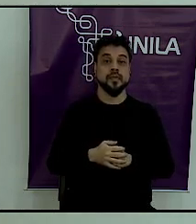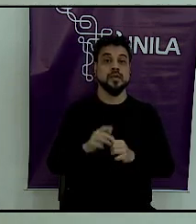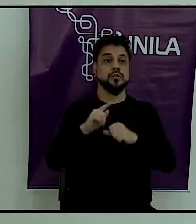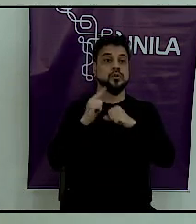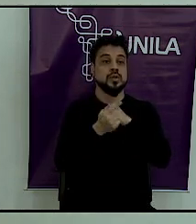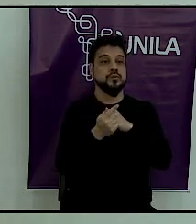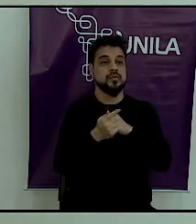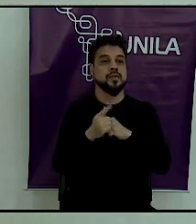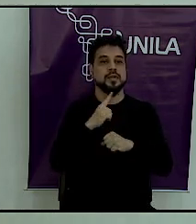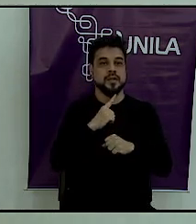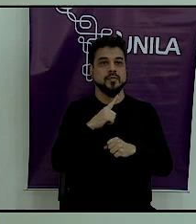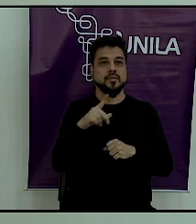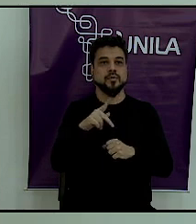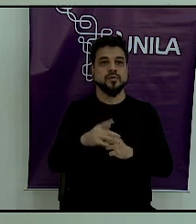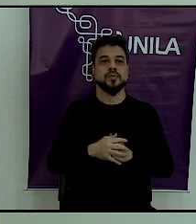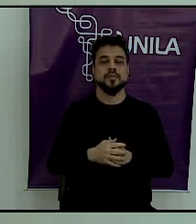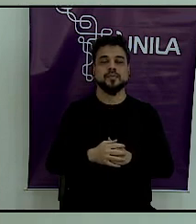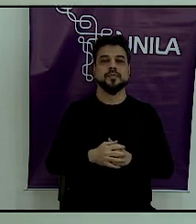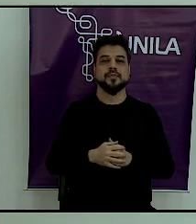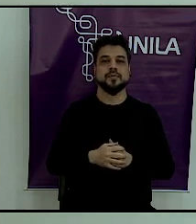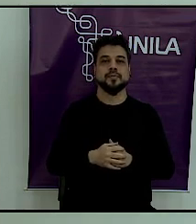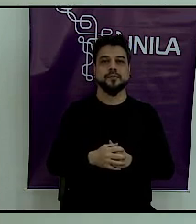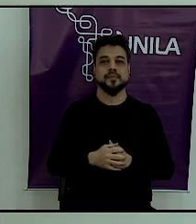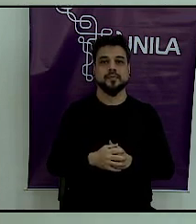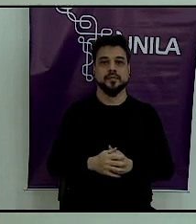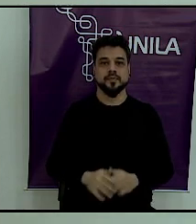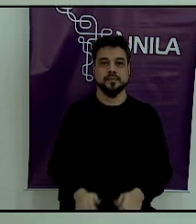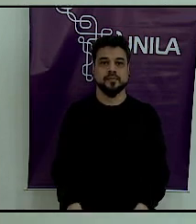Geografia, licenciatura, professor?